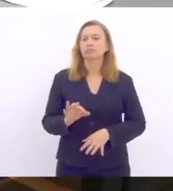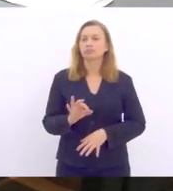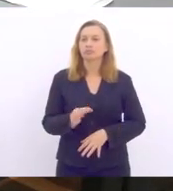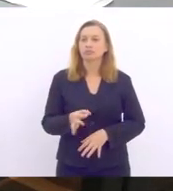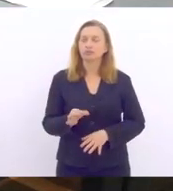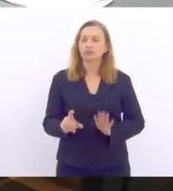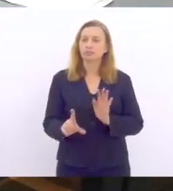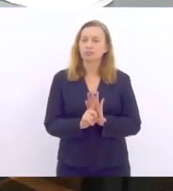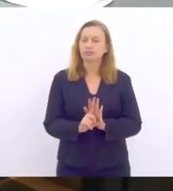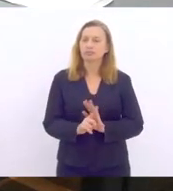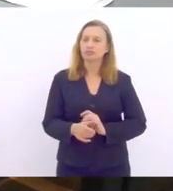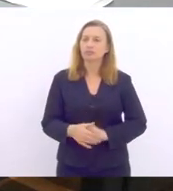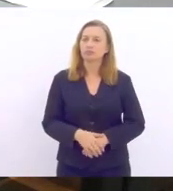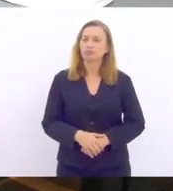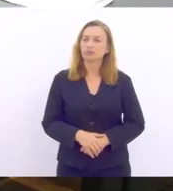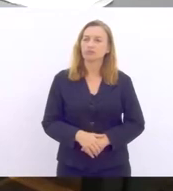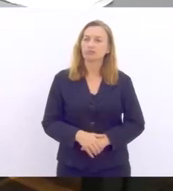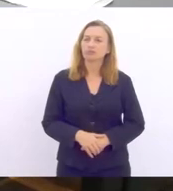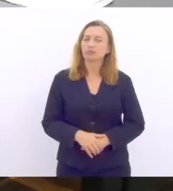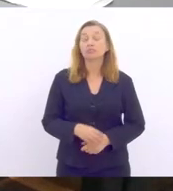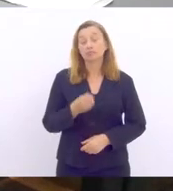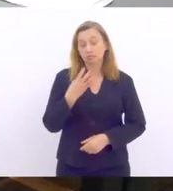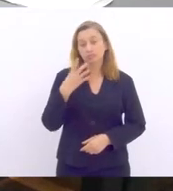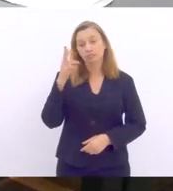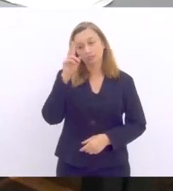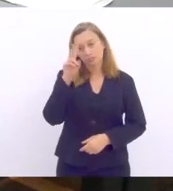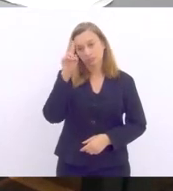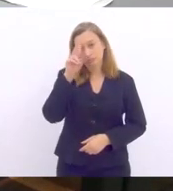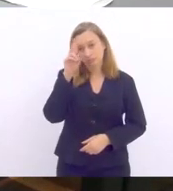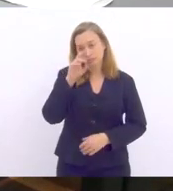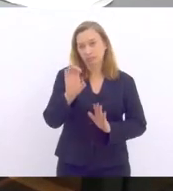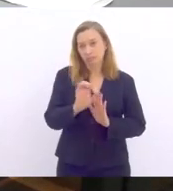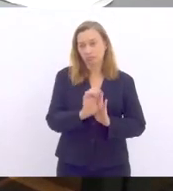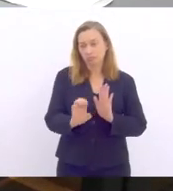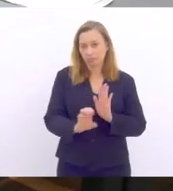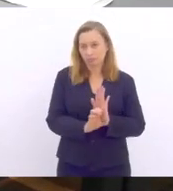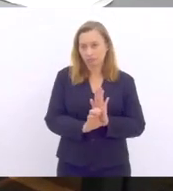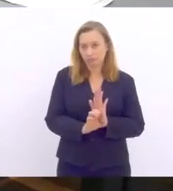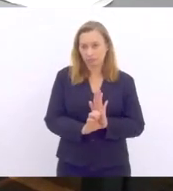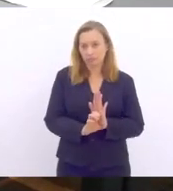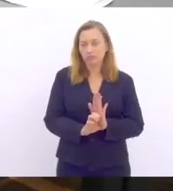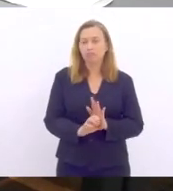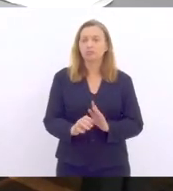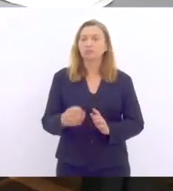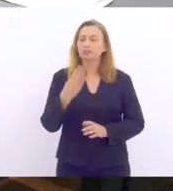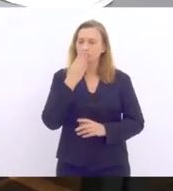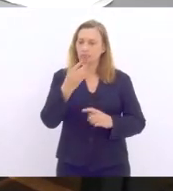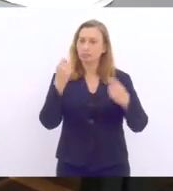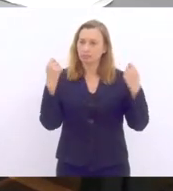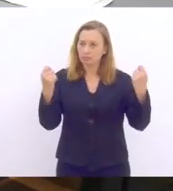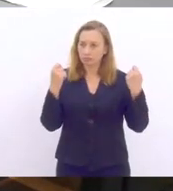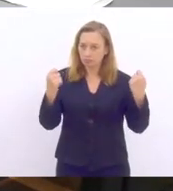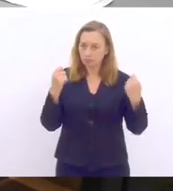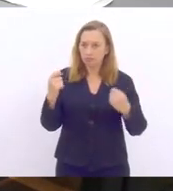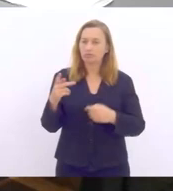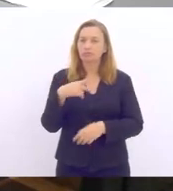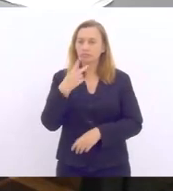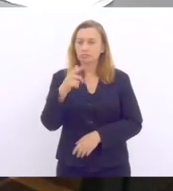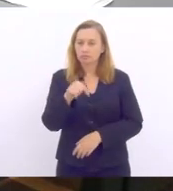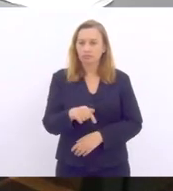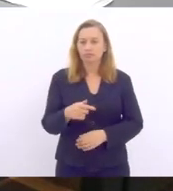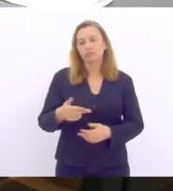Né? É bom lembrar que o Estatuto do Torcedor, tantas vezes aqui